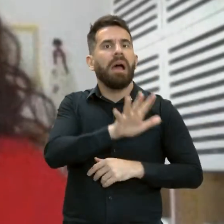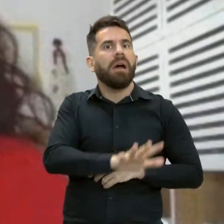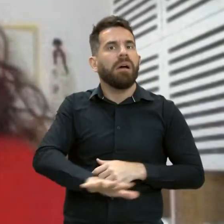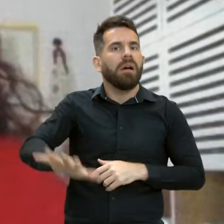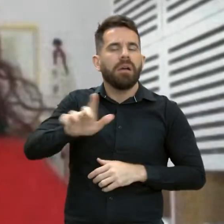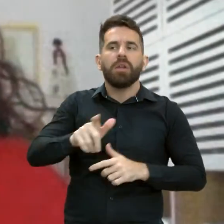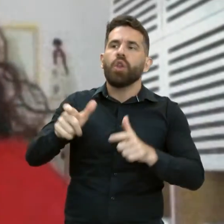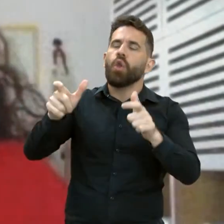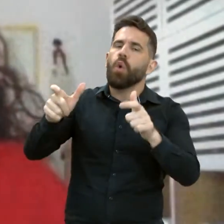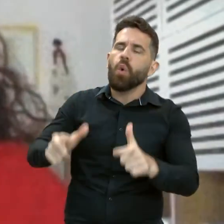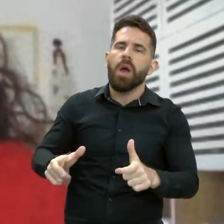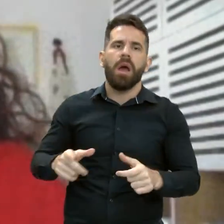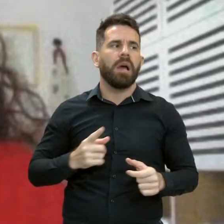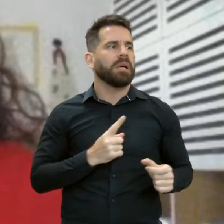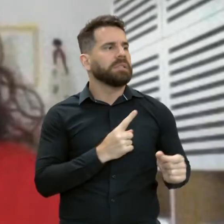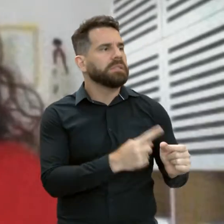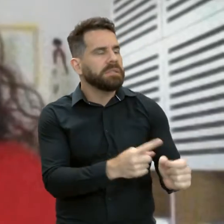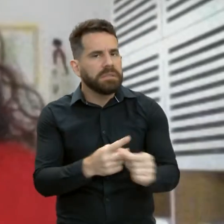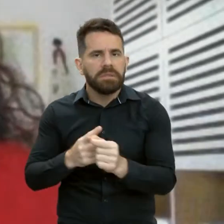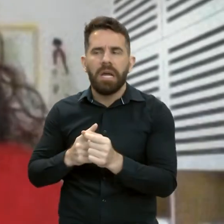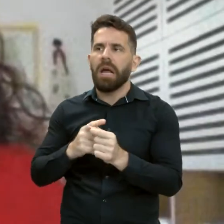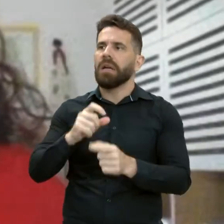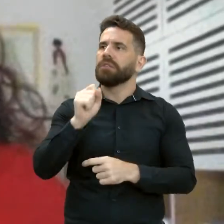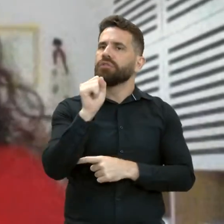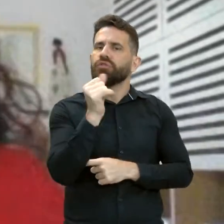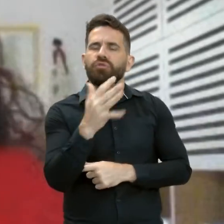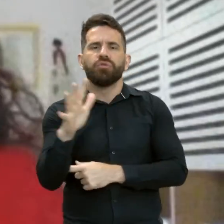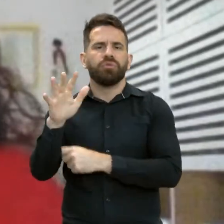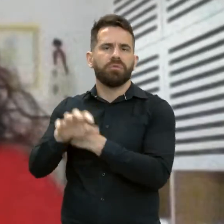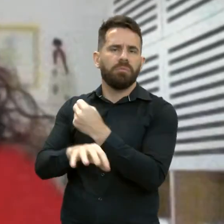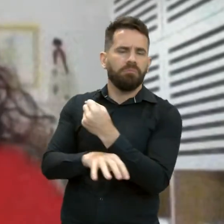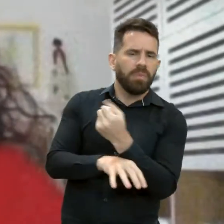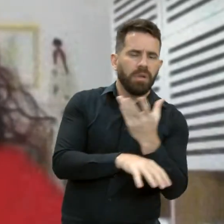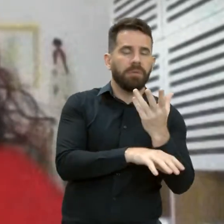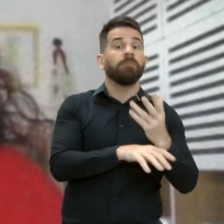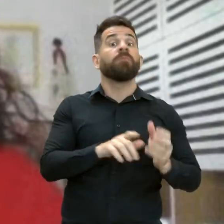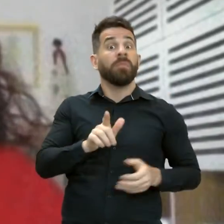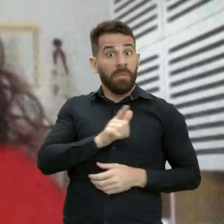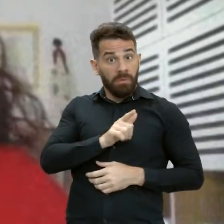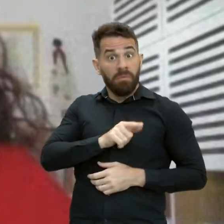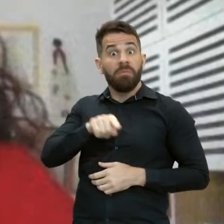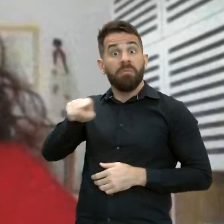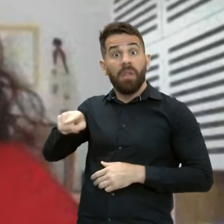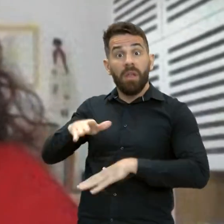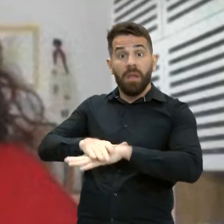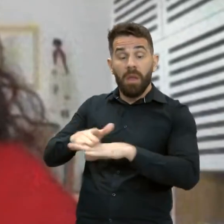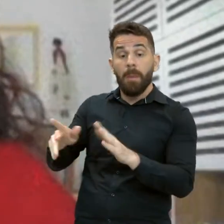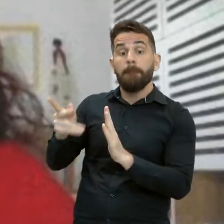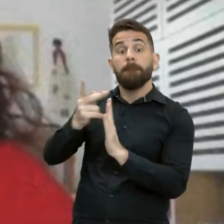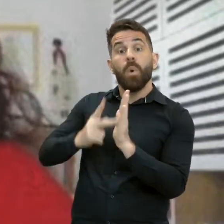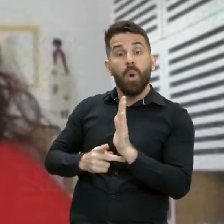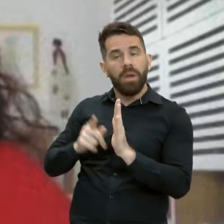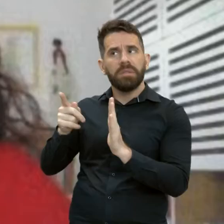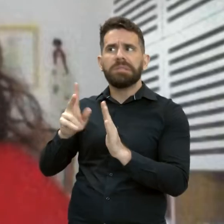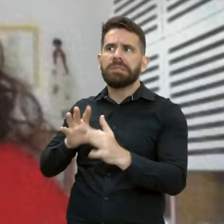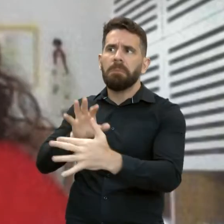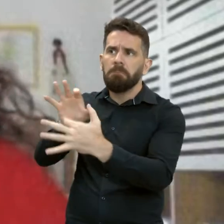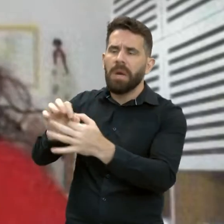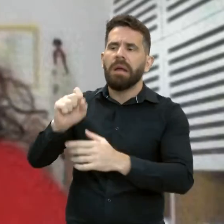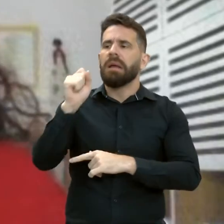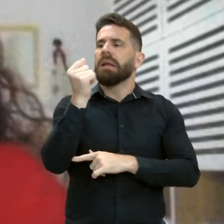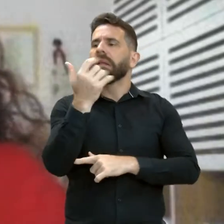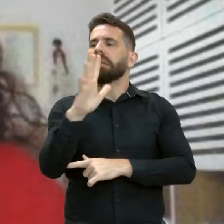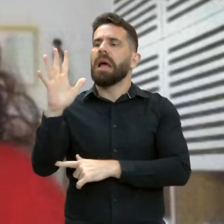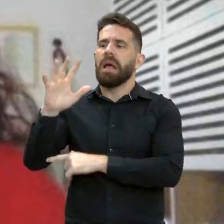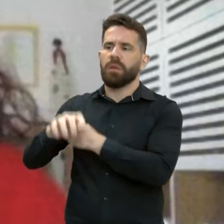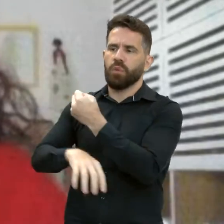ambiente natural, aos morros. Ela tem poemas dedicados a elementos da natureza, como